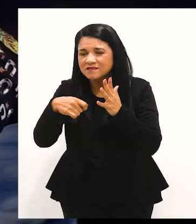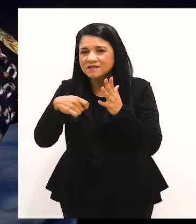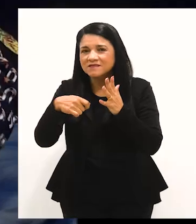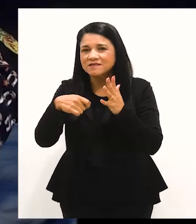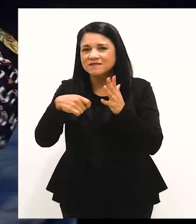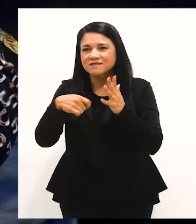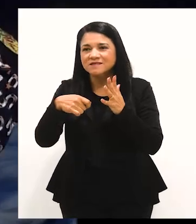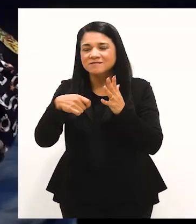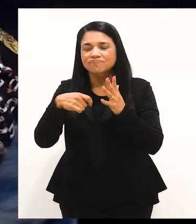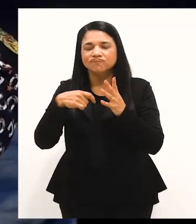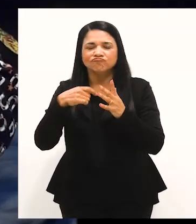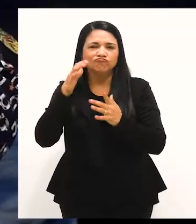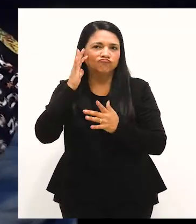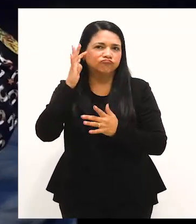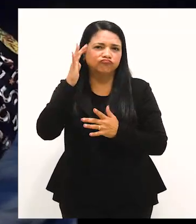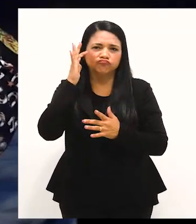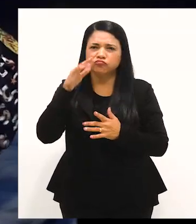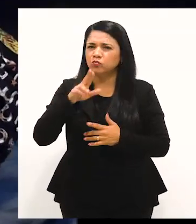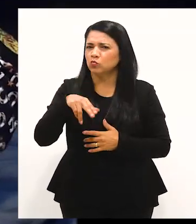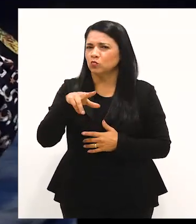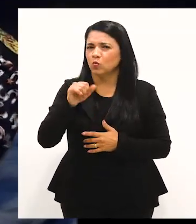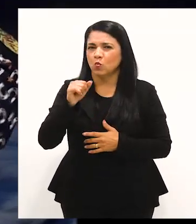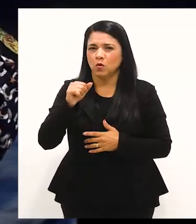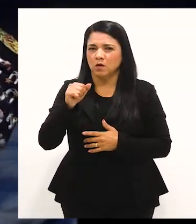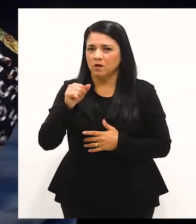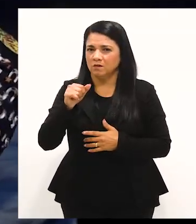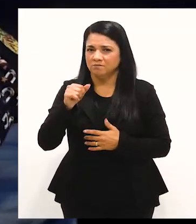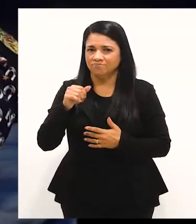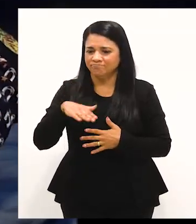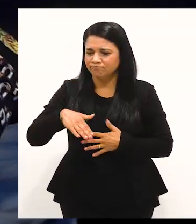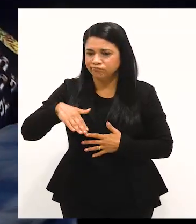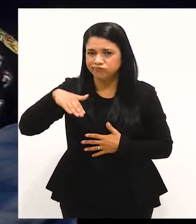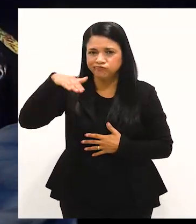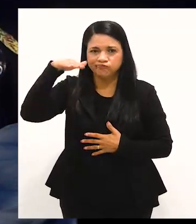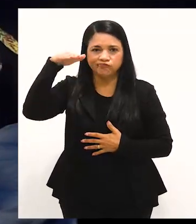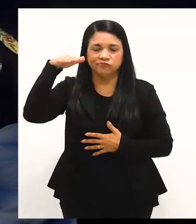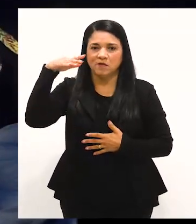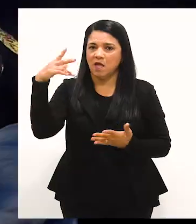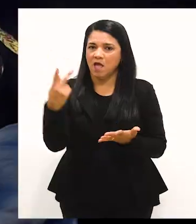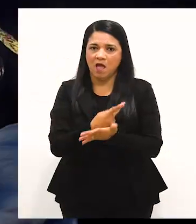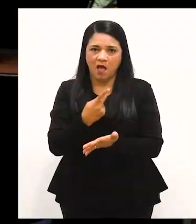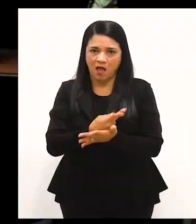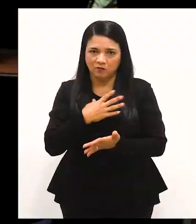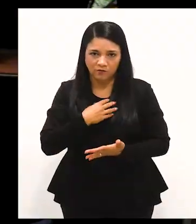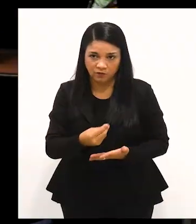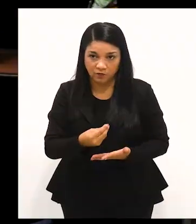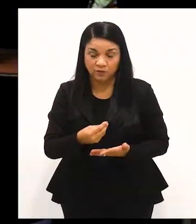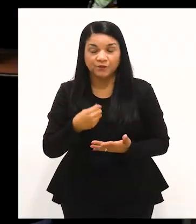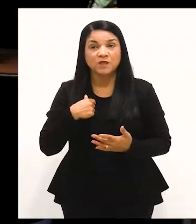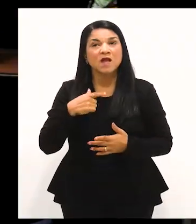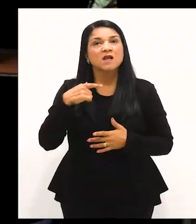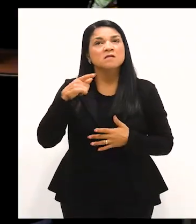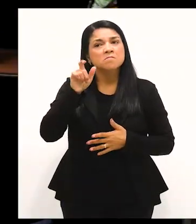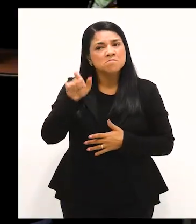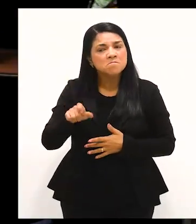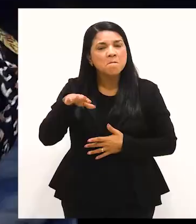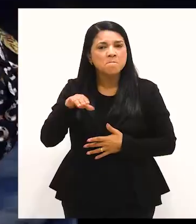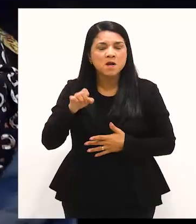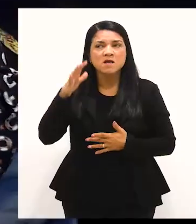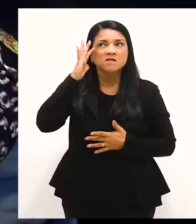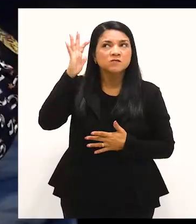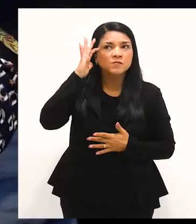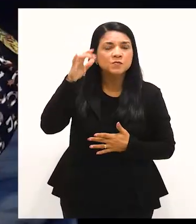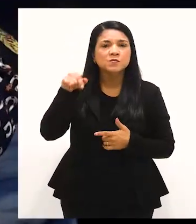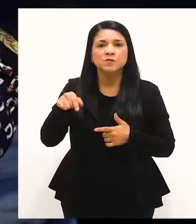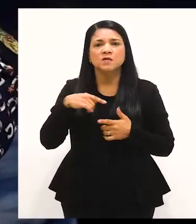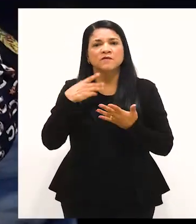9 meses, ela não imaginava que as coisas iriam se desenrolar assim. Ela teve vários sonhos. Meu filho, você